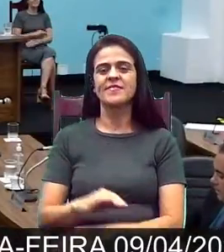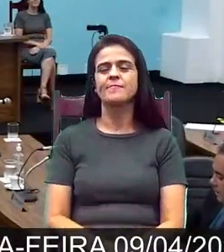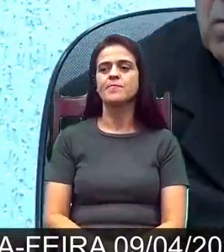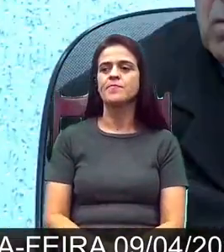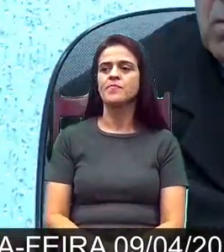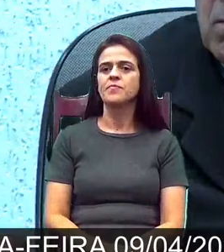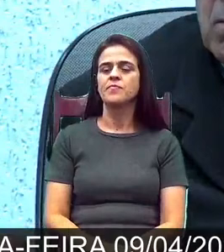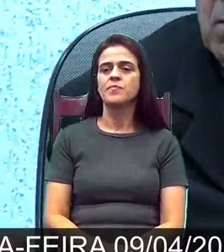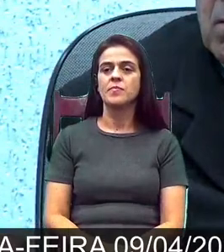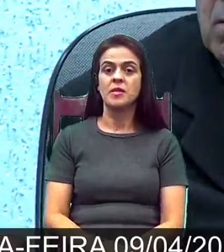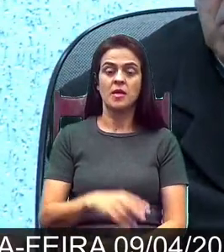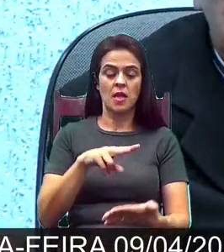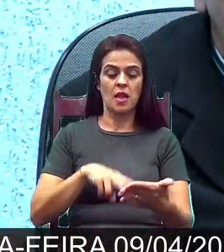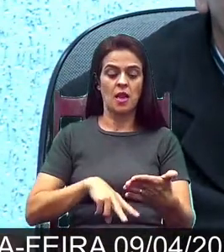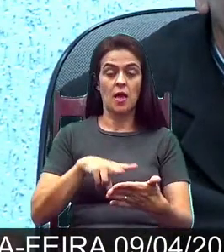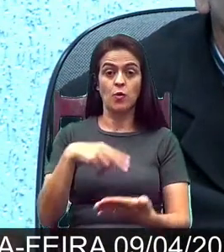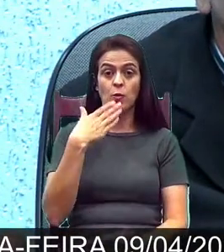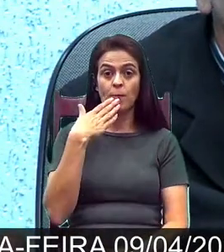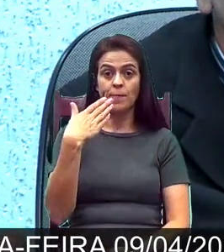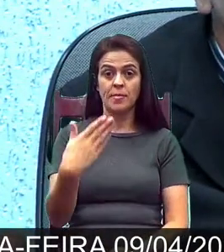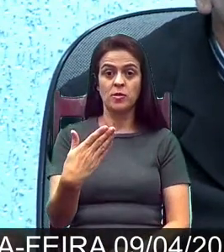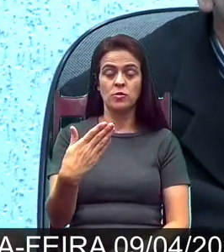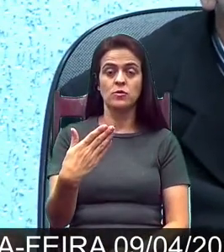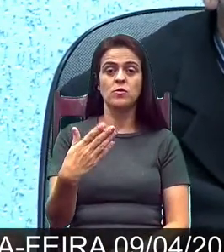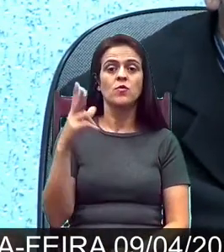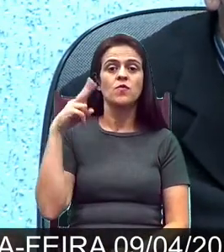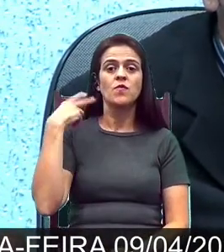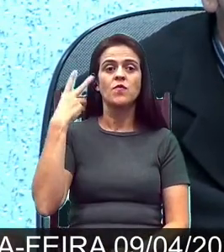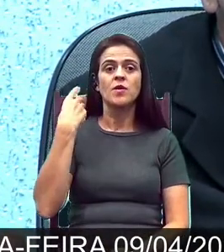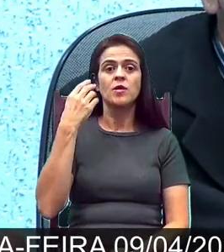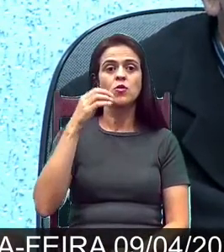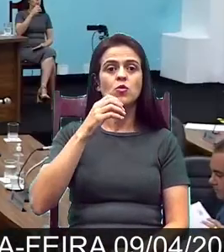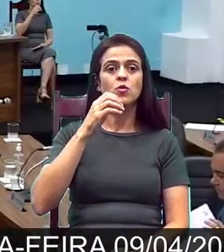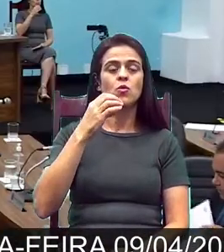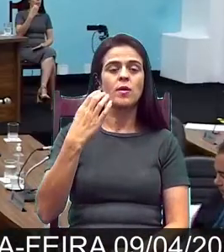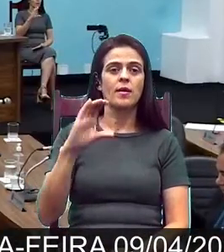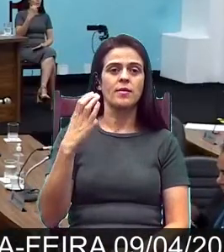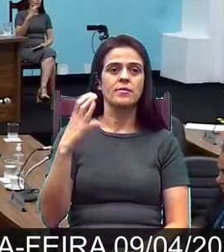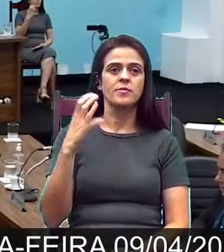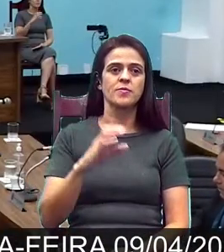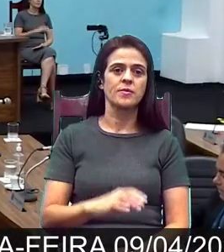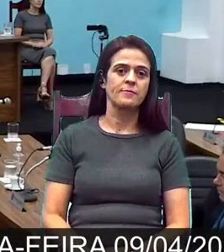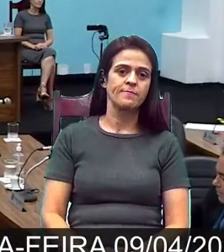Com a palavra para as indicações parlamentares, vereador Caçula.